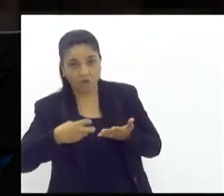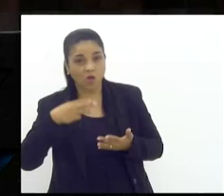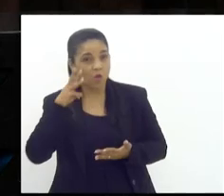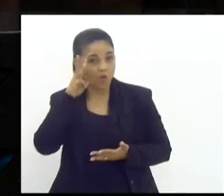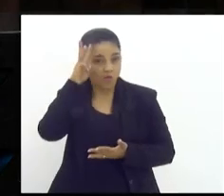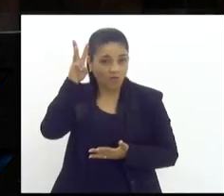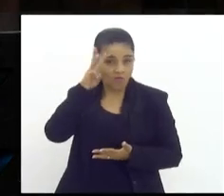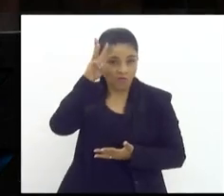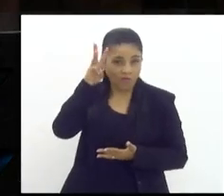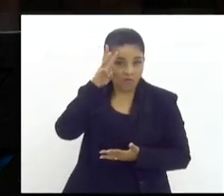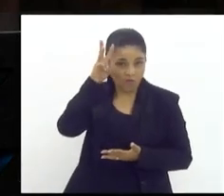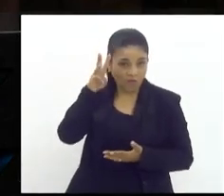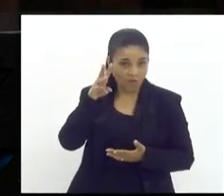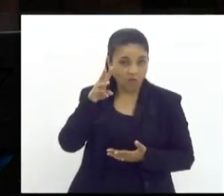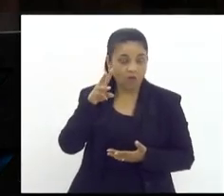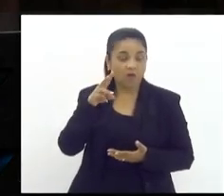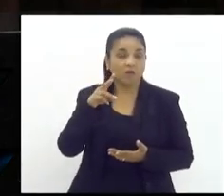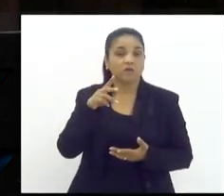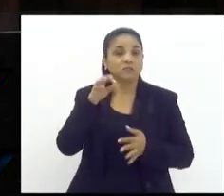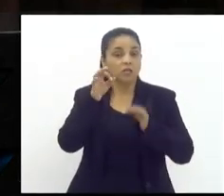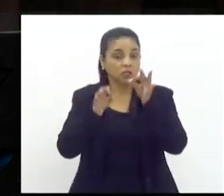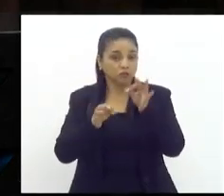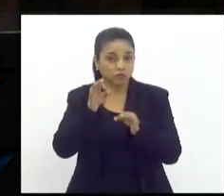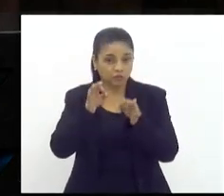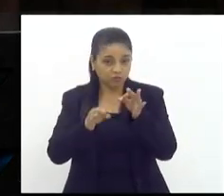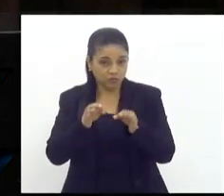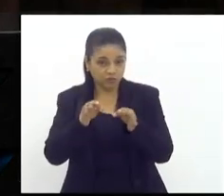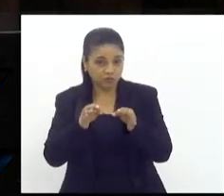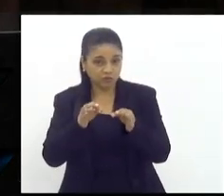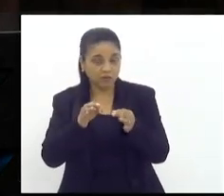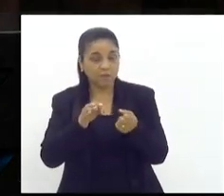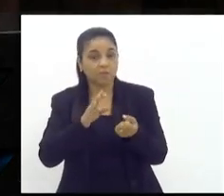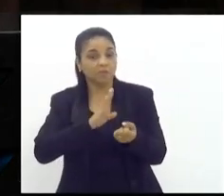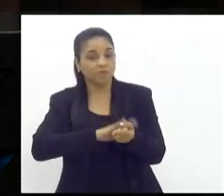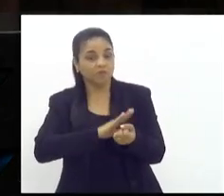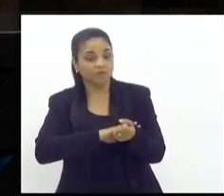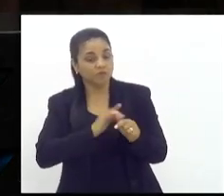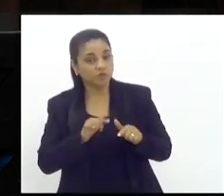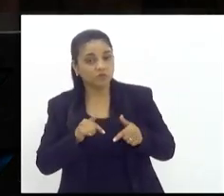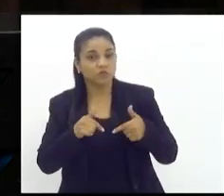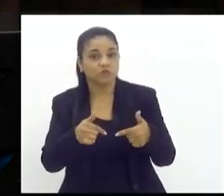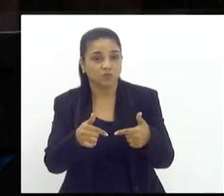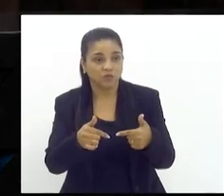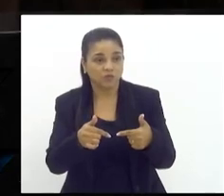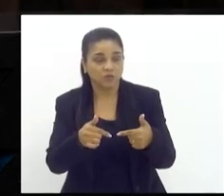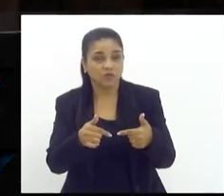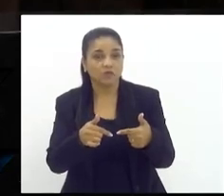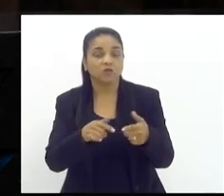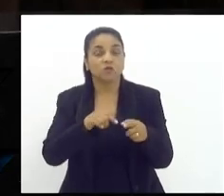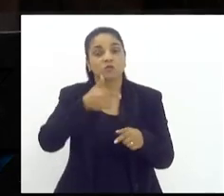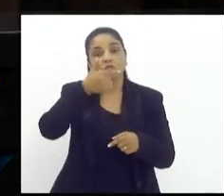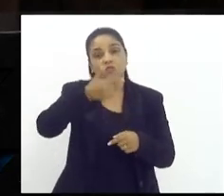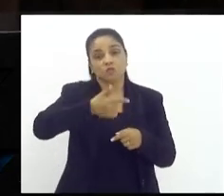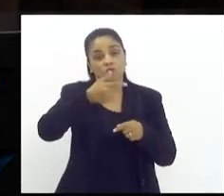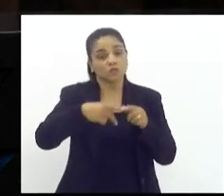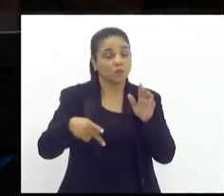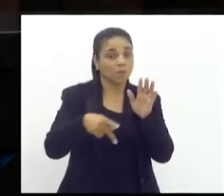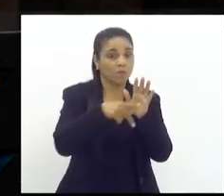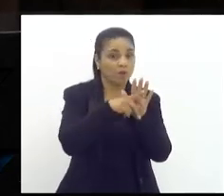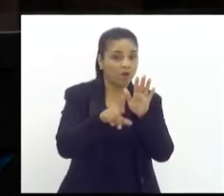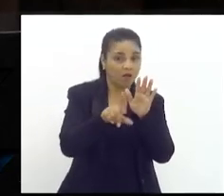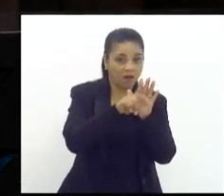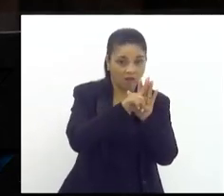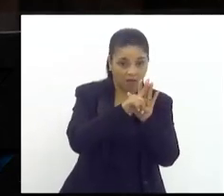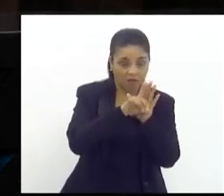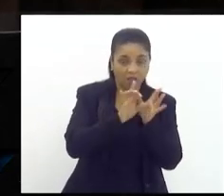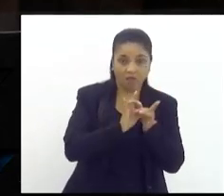convite derrubou na justiça por vício de iniciativa fizemos o segundo projeto de lei